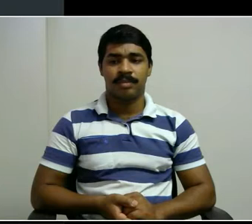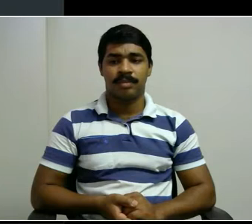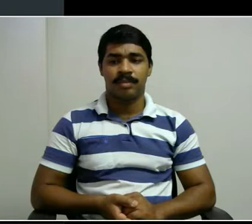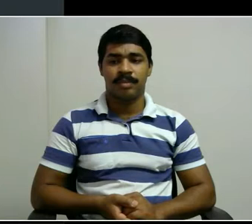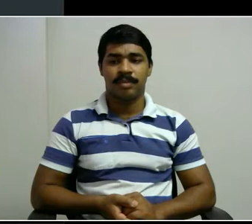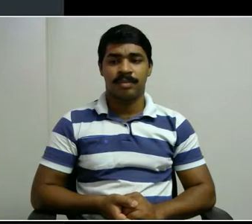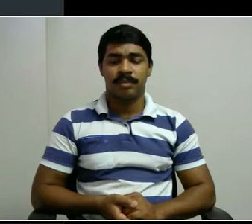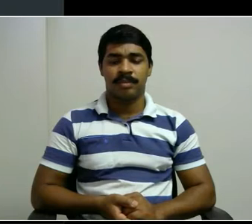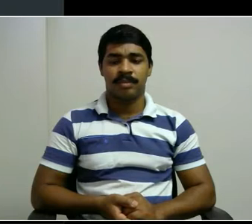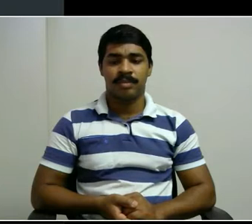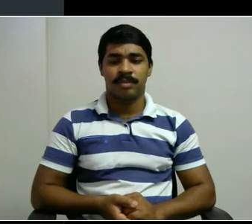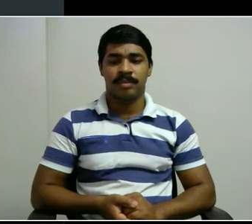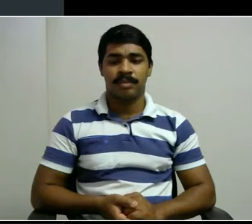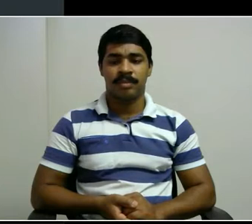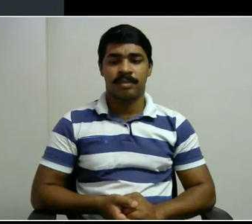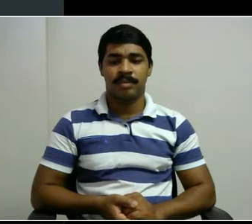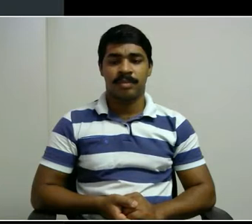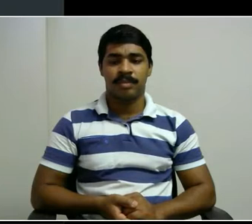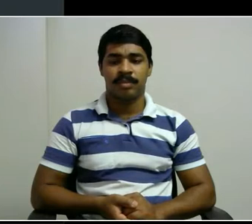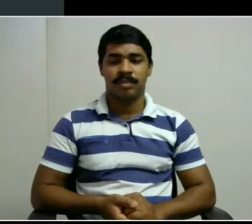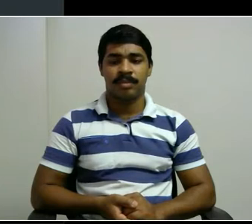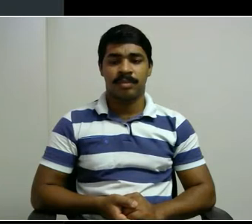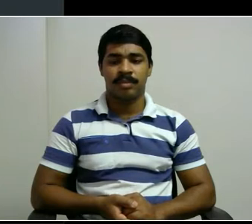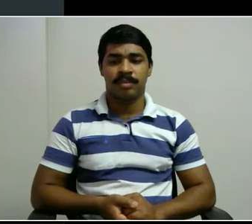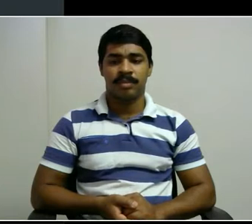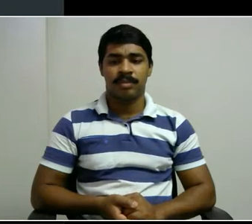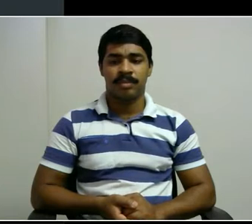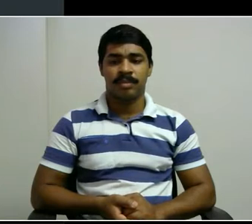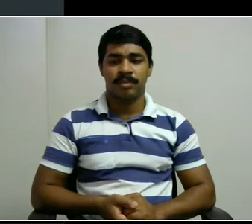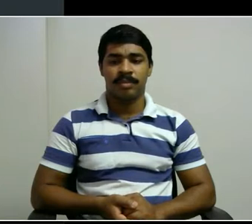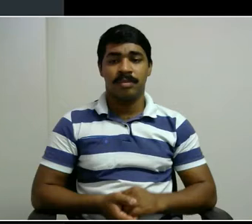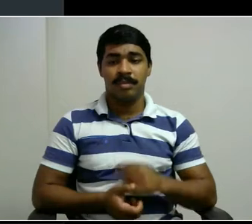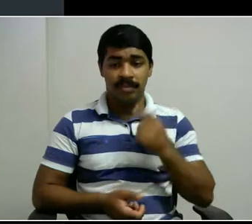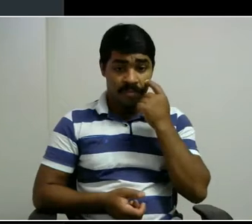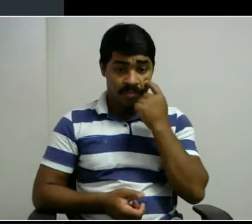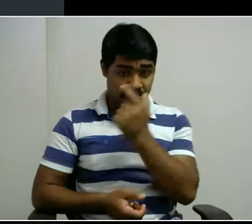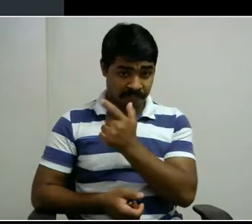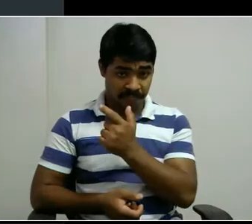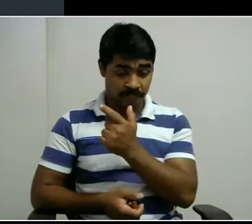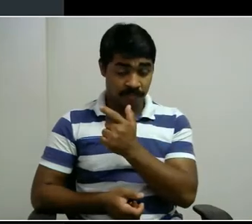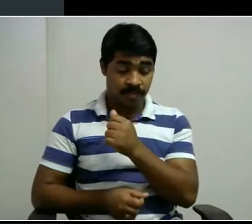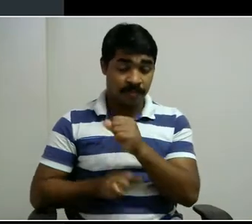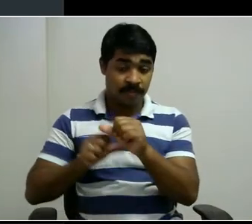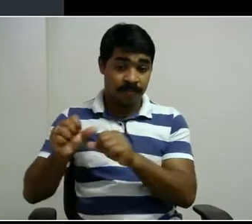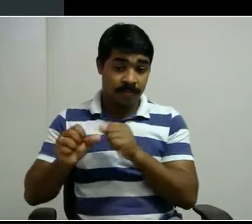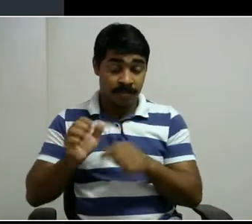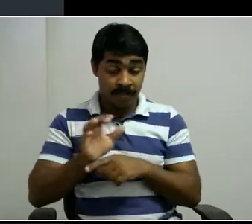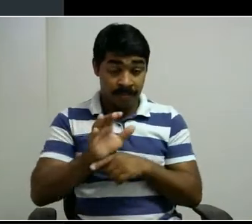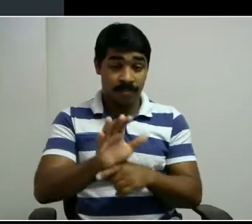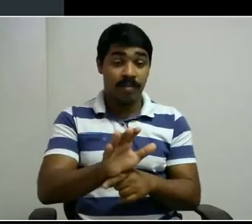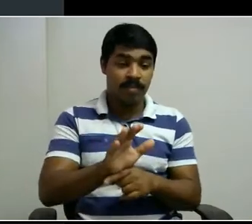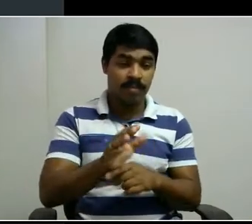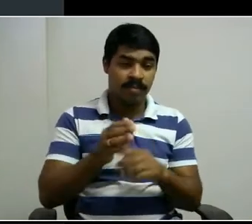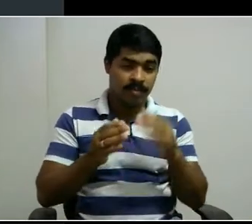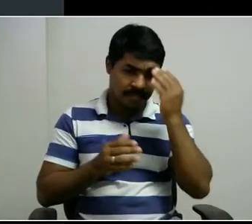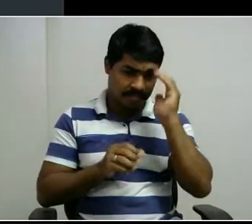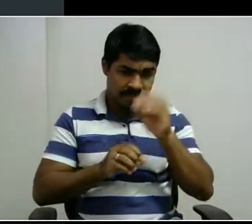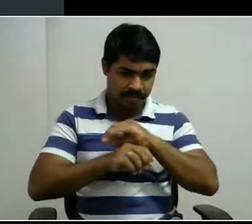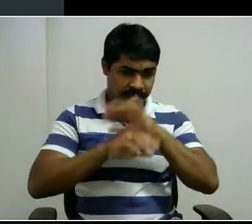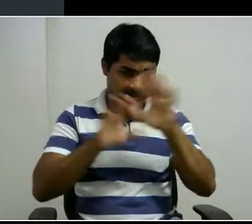mais geral, para a gente tentar entender melhor. Tá? Um caso geral, sem for